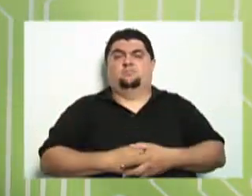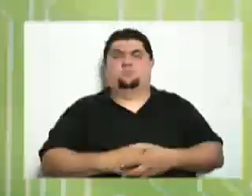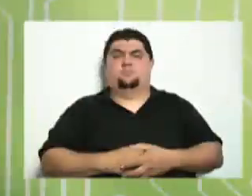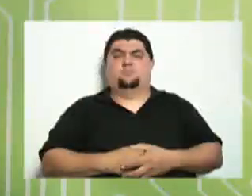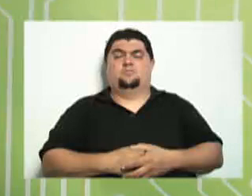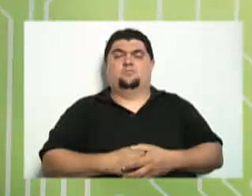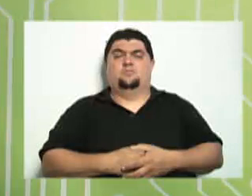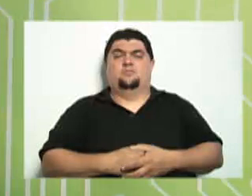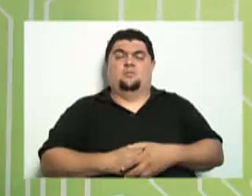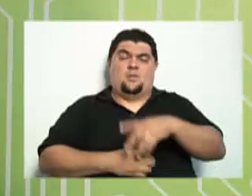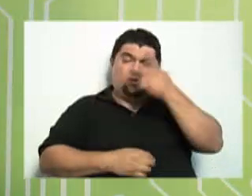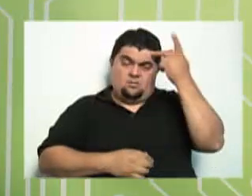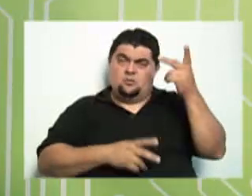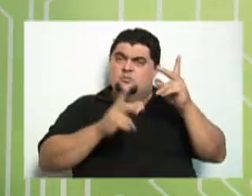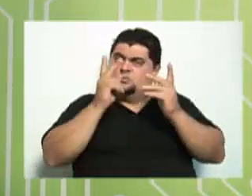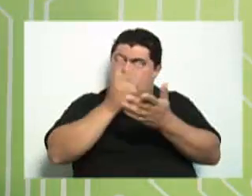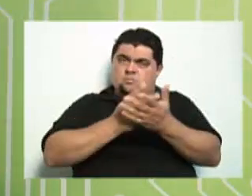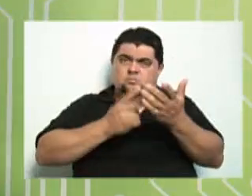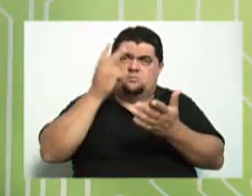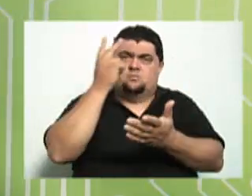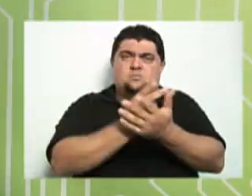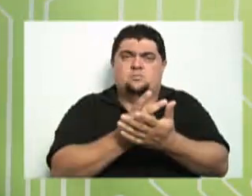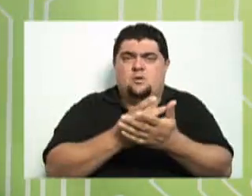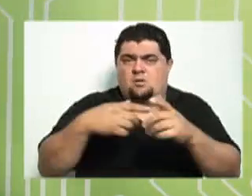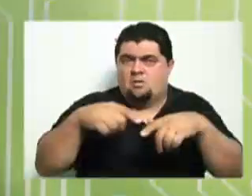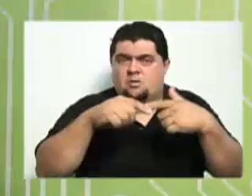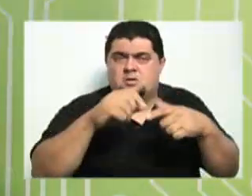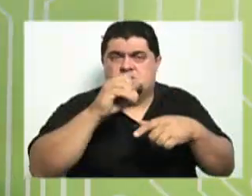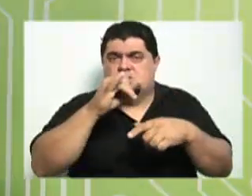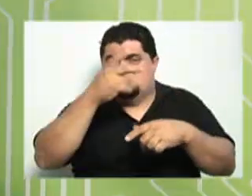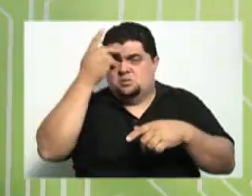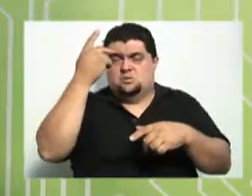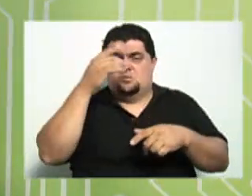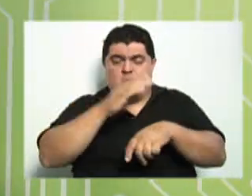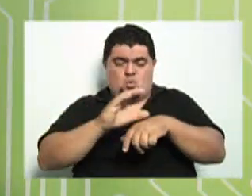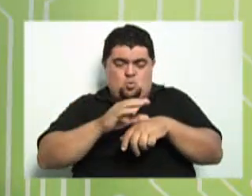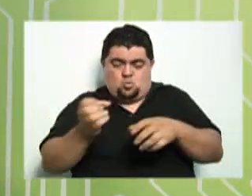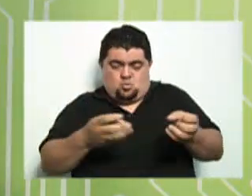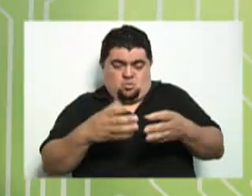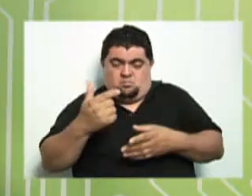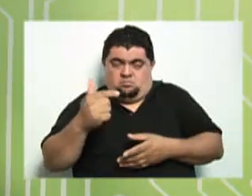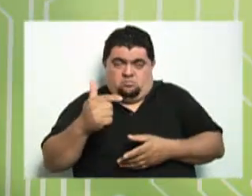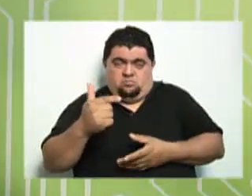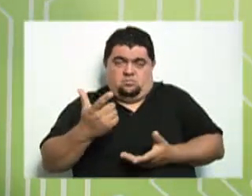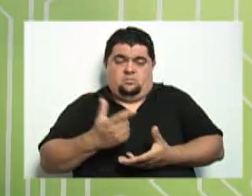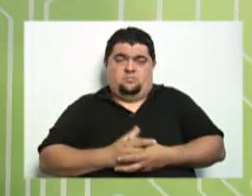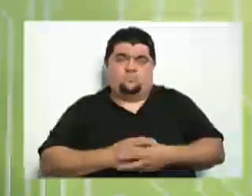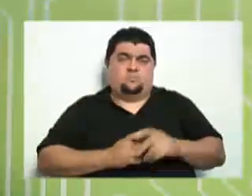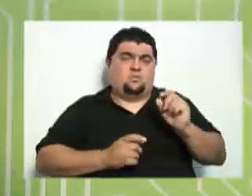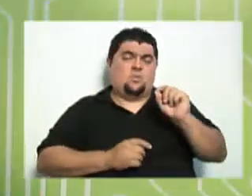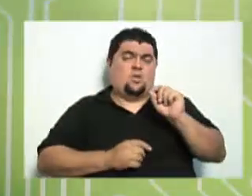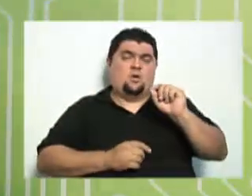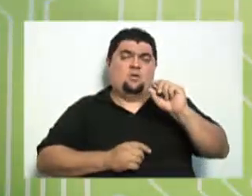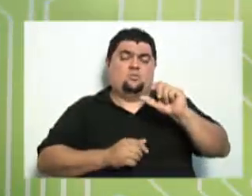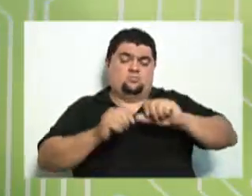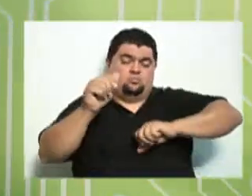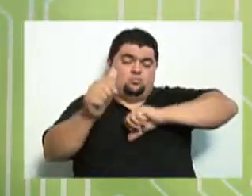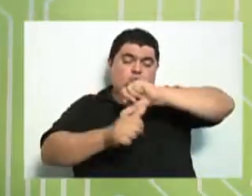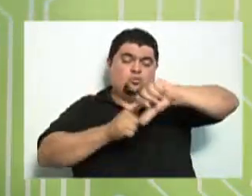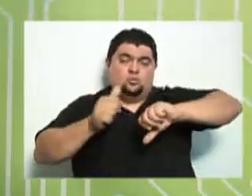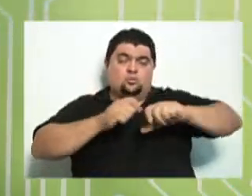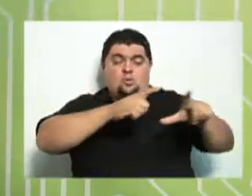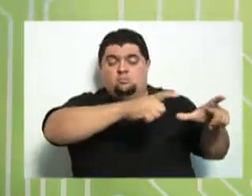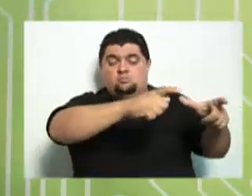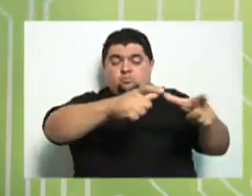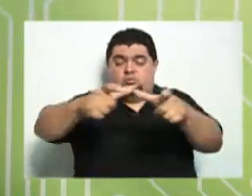bem, a pessoa é a mesma, o trabalho é o mesmo, se a pessoa não fez um curso novo, não fez uma capacitação, o que mudou foi o seu ambiente ao seu redor, essa